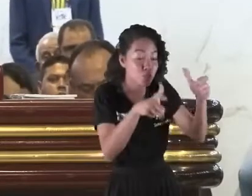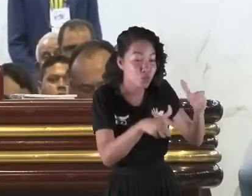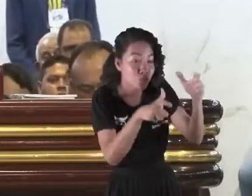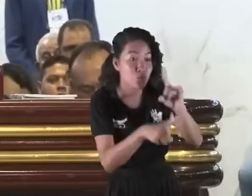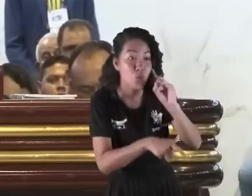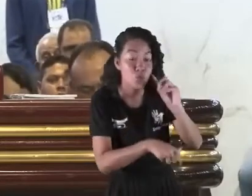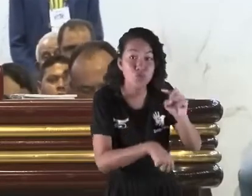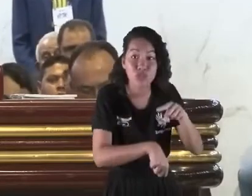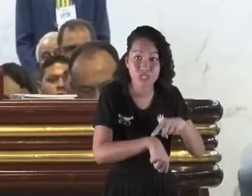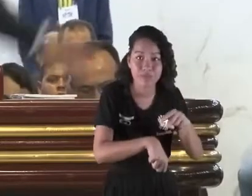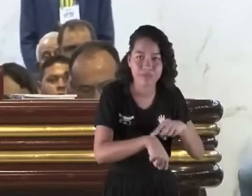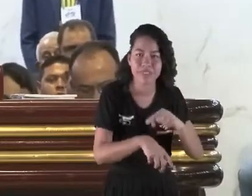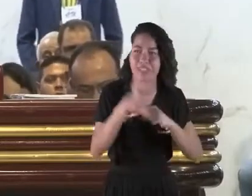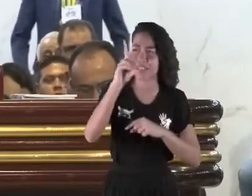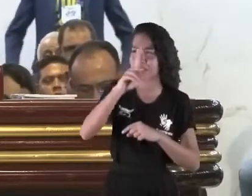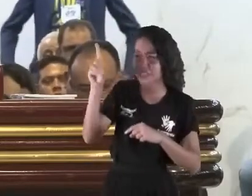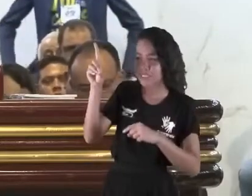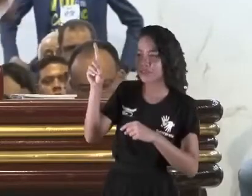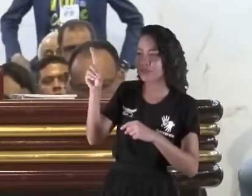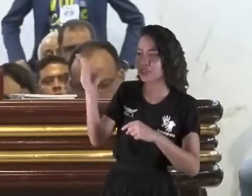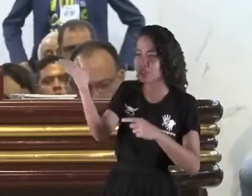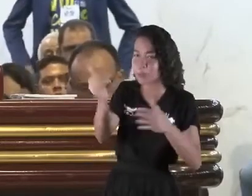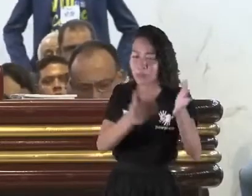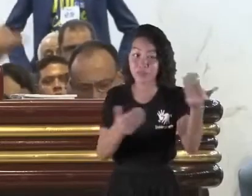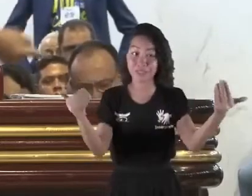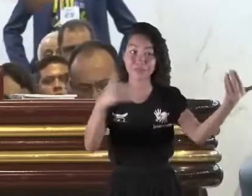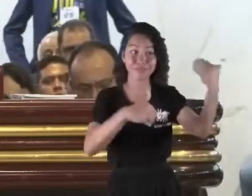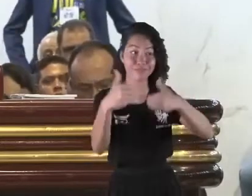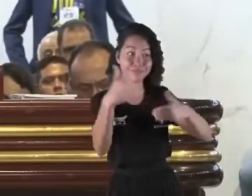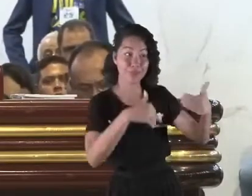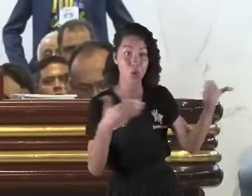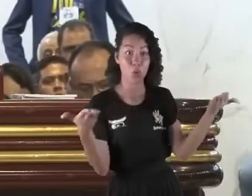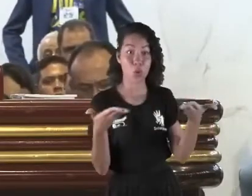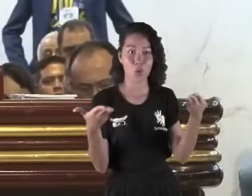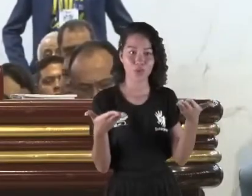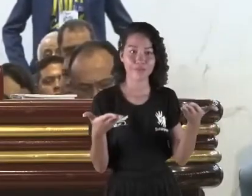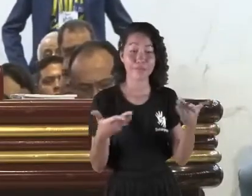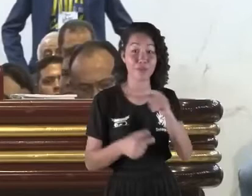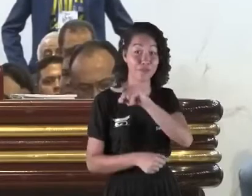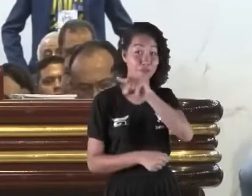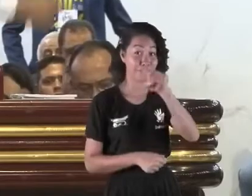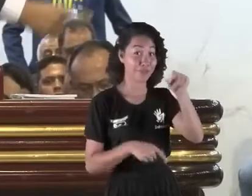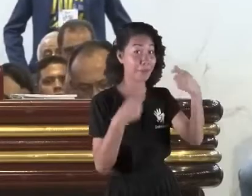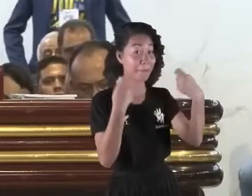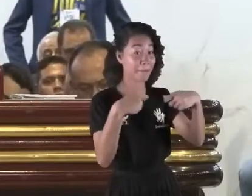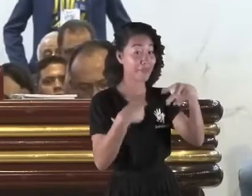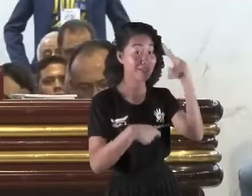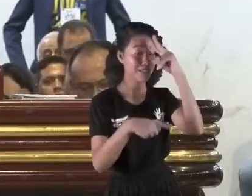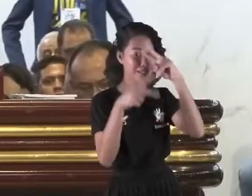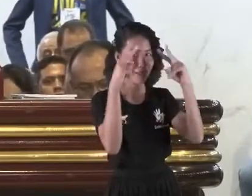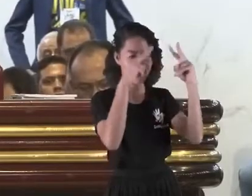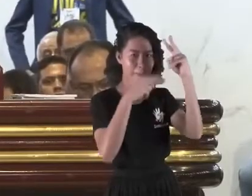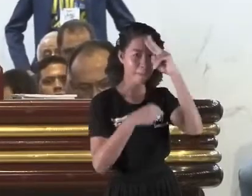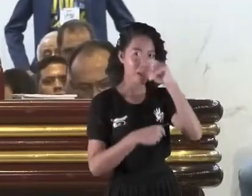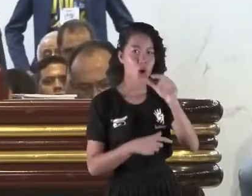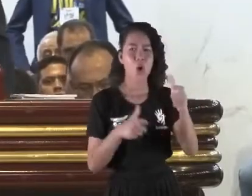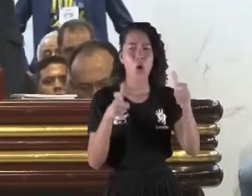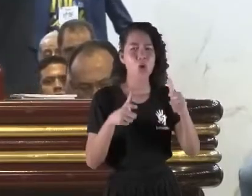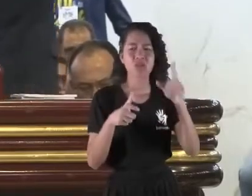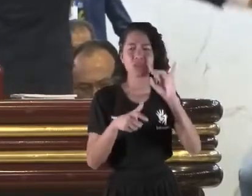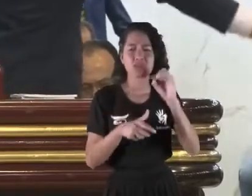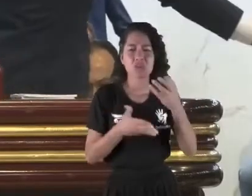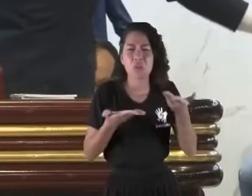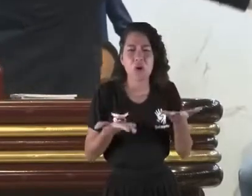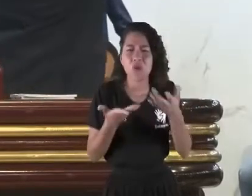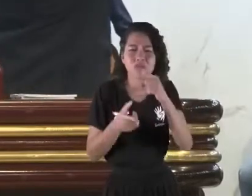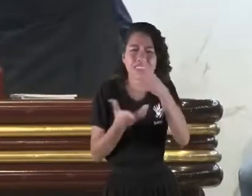Deus te trouxe aqui hoje para te lembrar aonde você estava